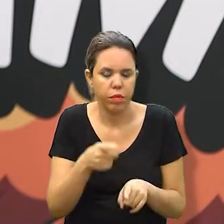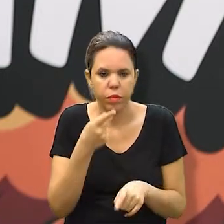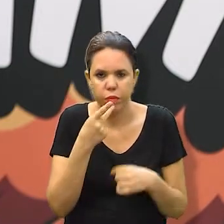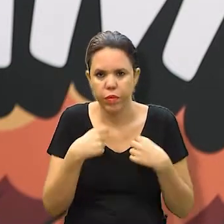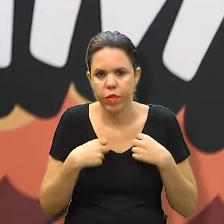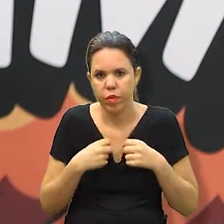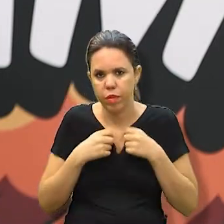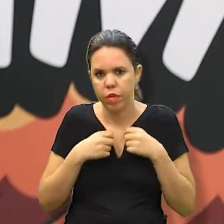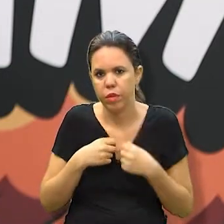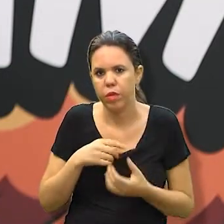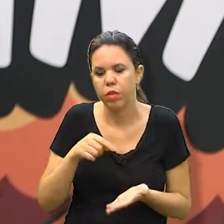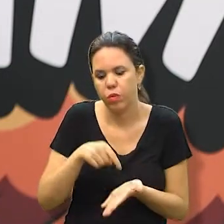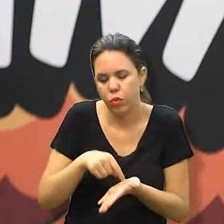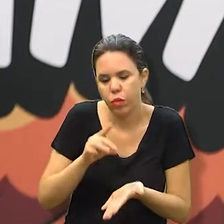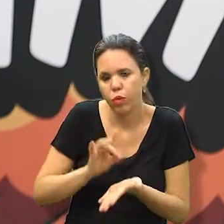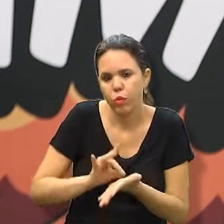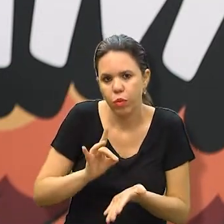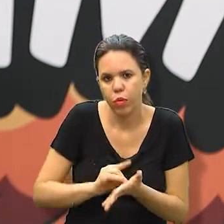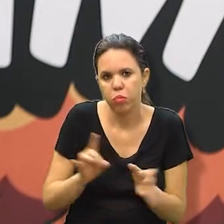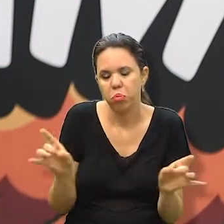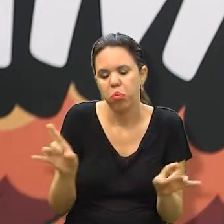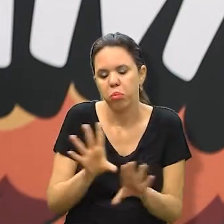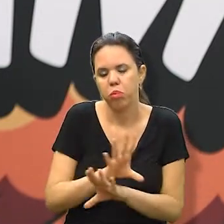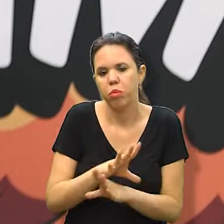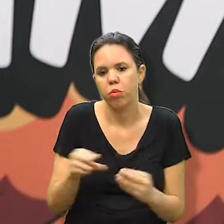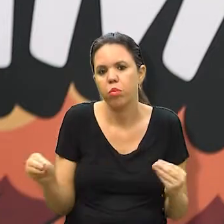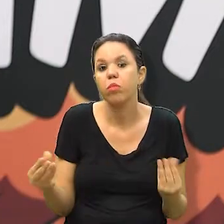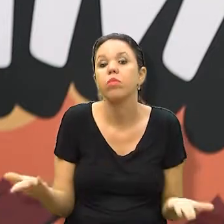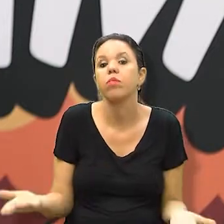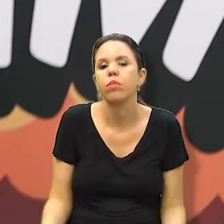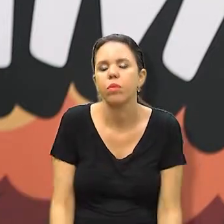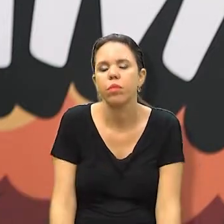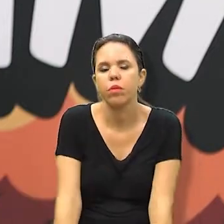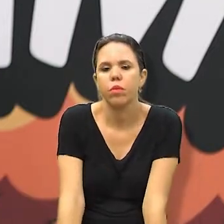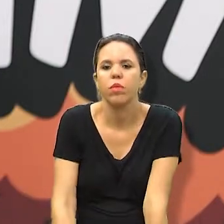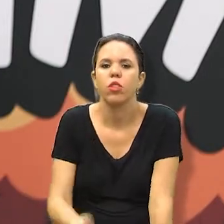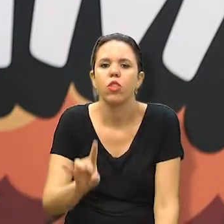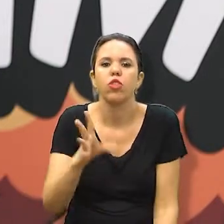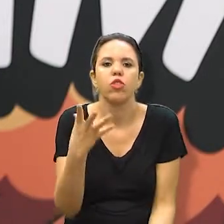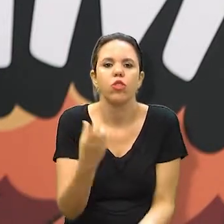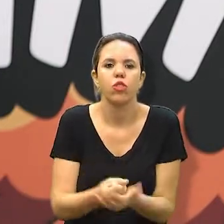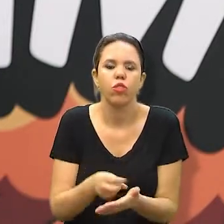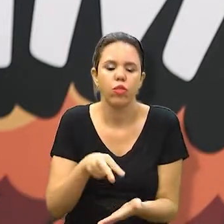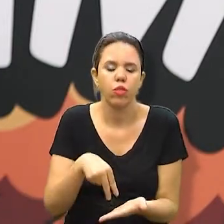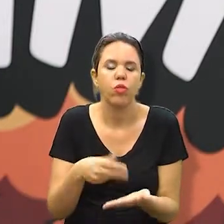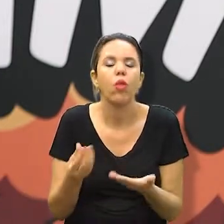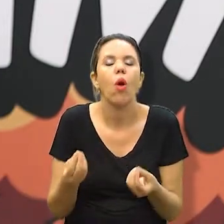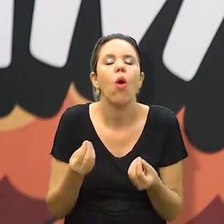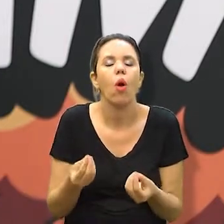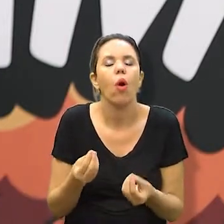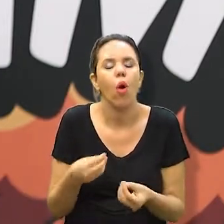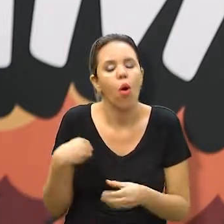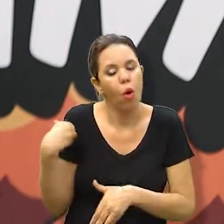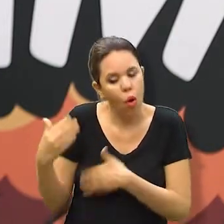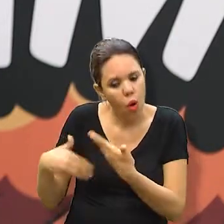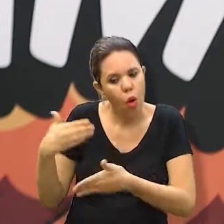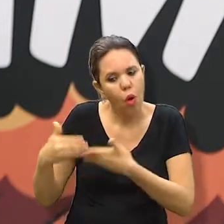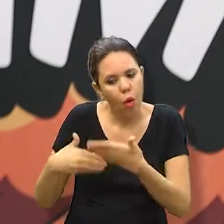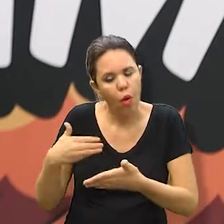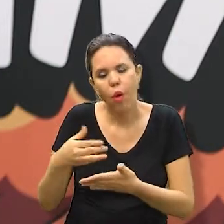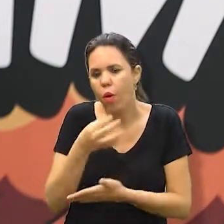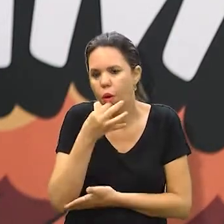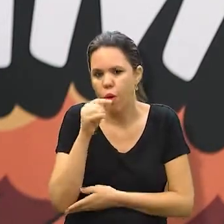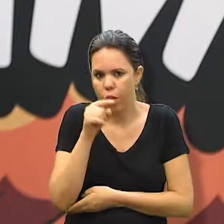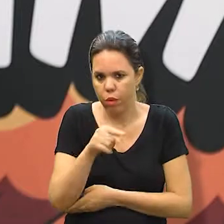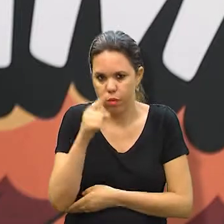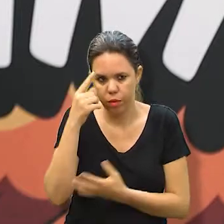se falou, o livro físico vai morrer, né? Agora é só digital. Né? Como é que é esse processo? Qual é a